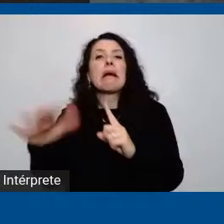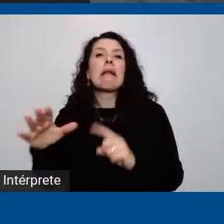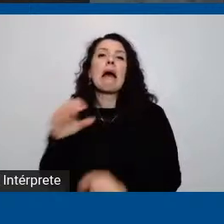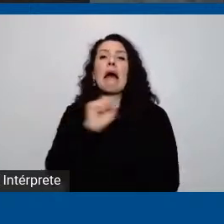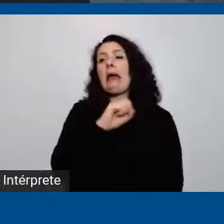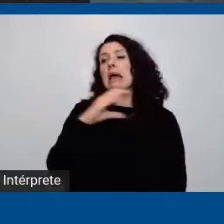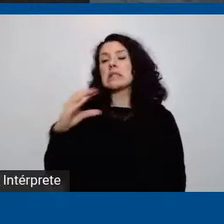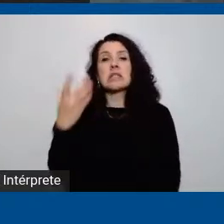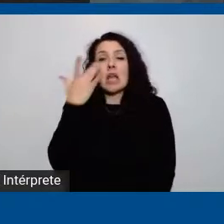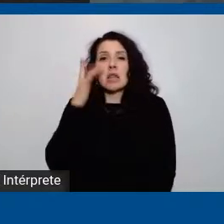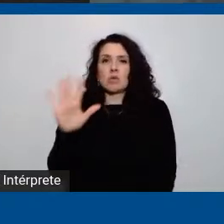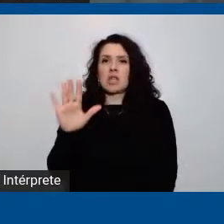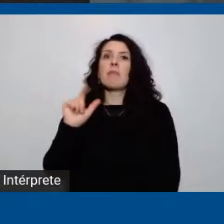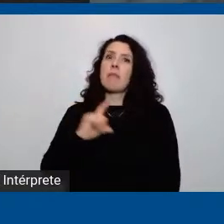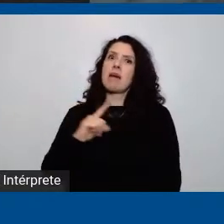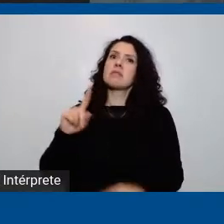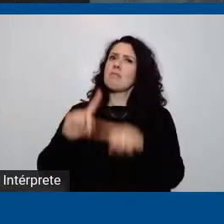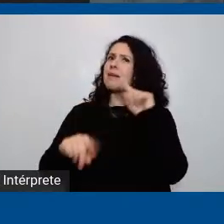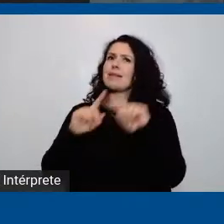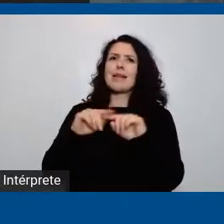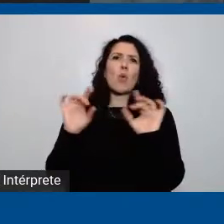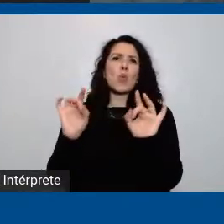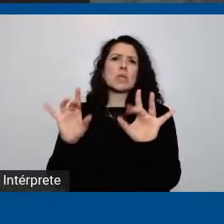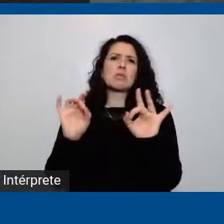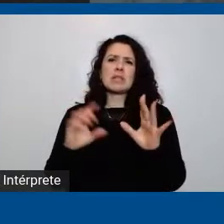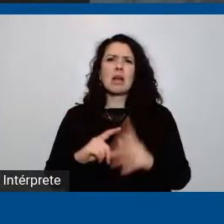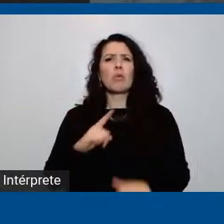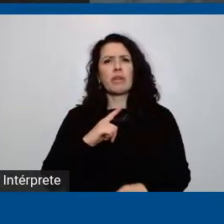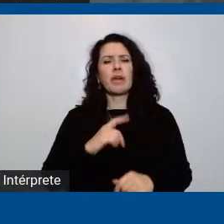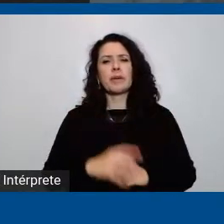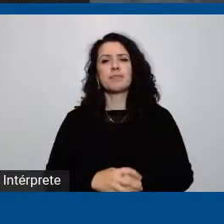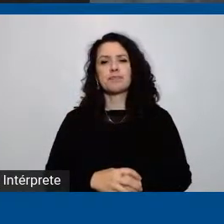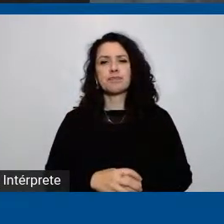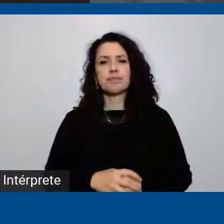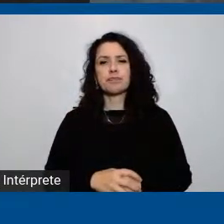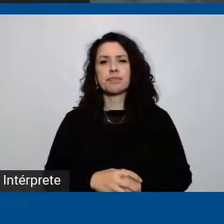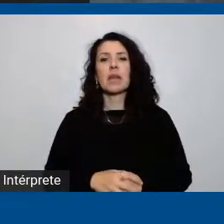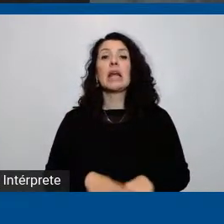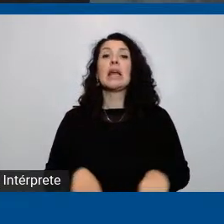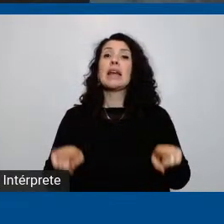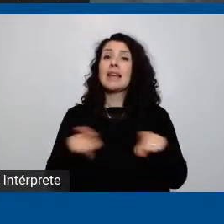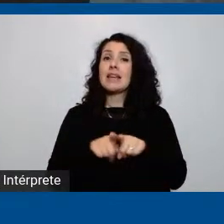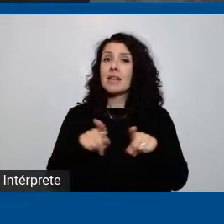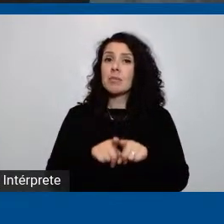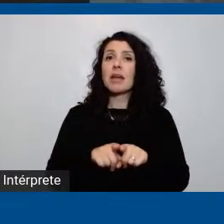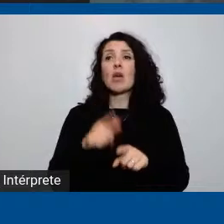material riquíssimo. E tem também uma coisa que